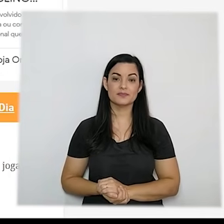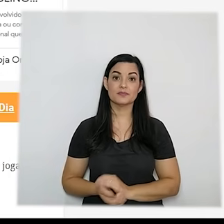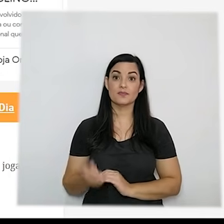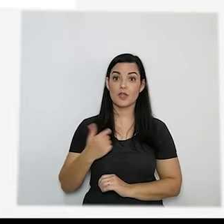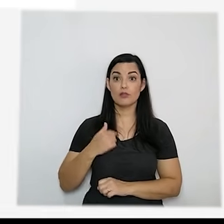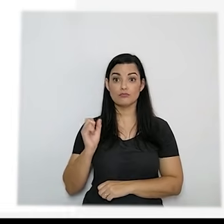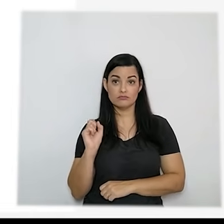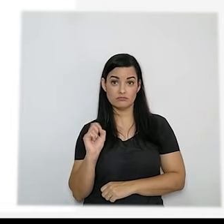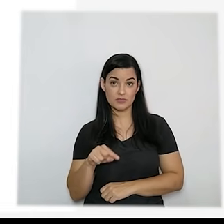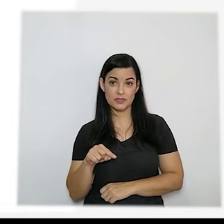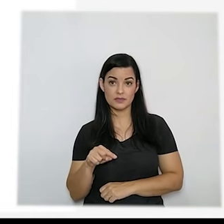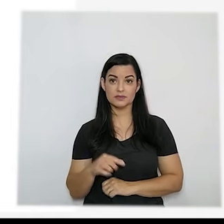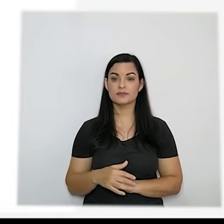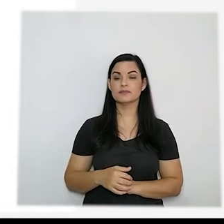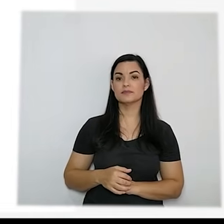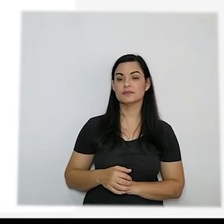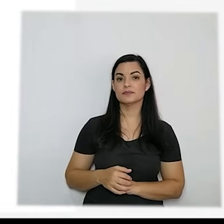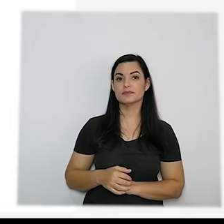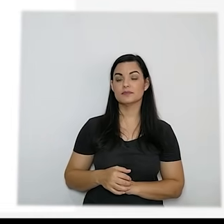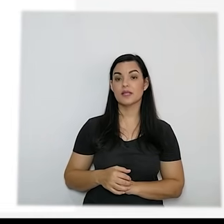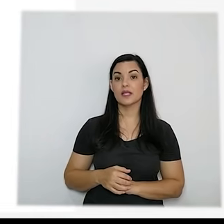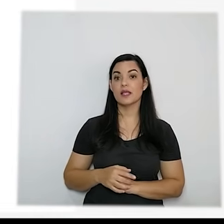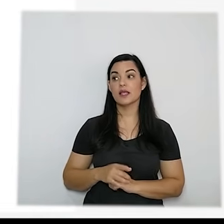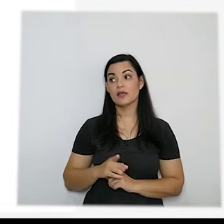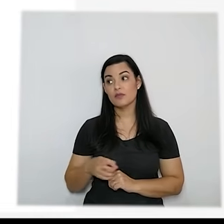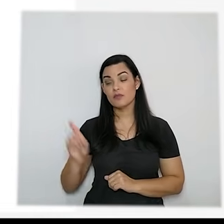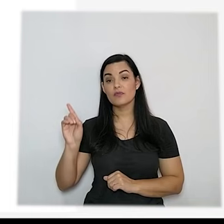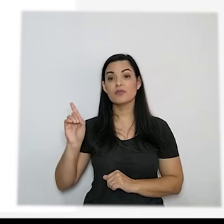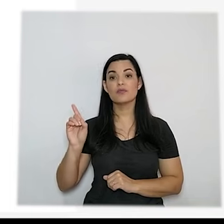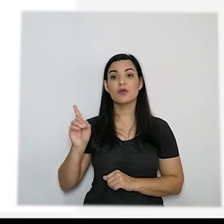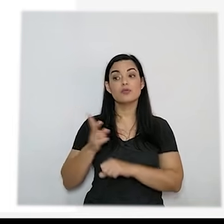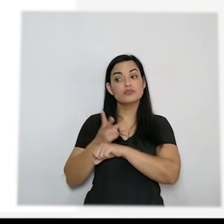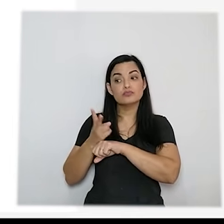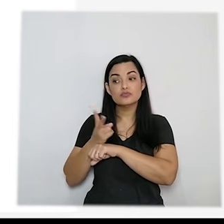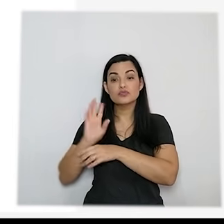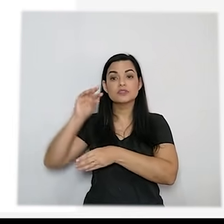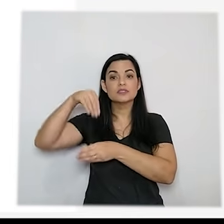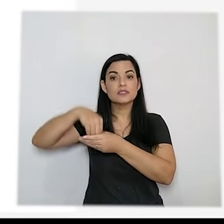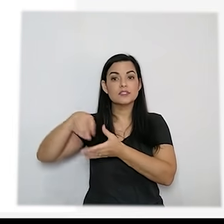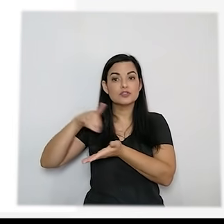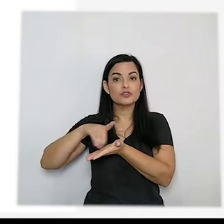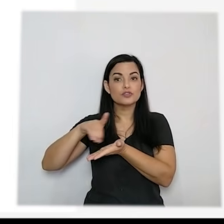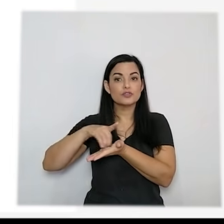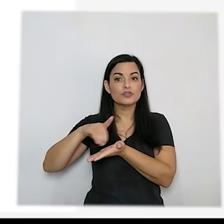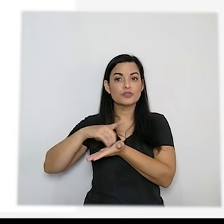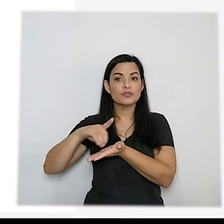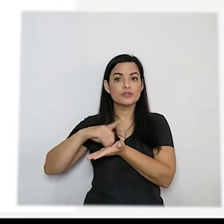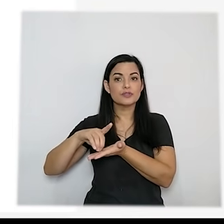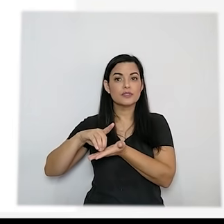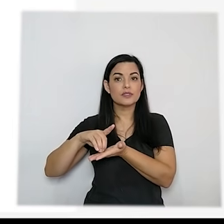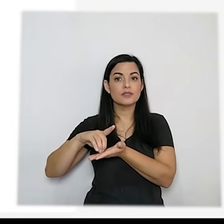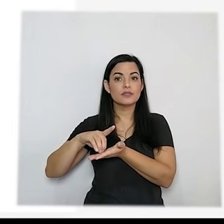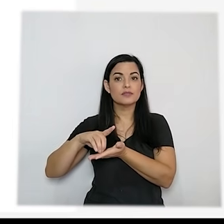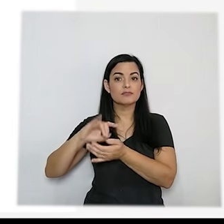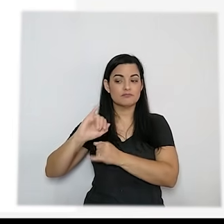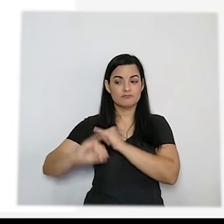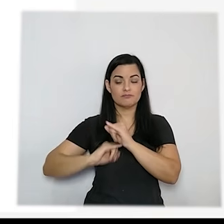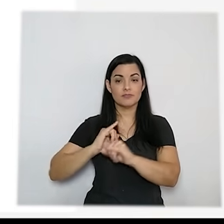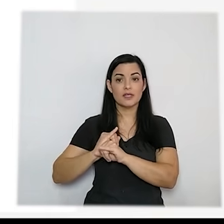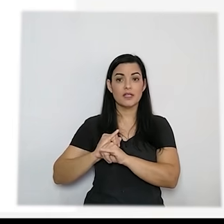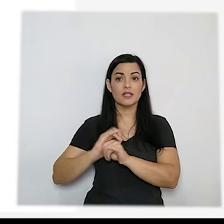Quando eu clico, ele vai buscar no dicionário online todos